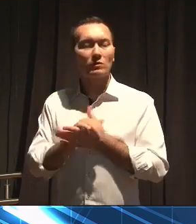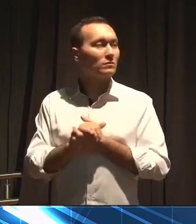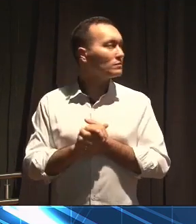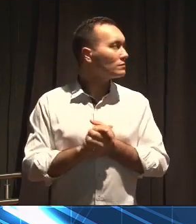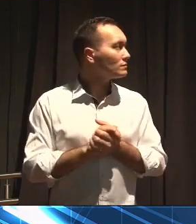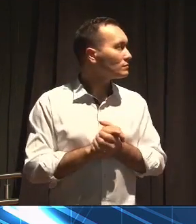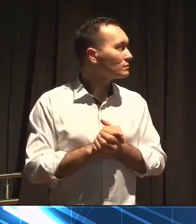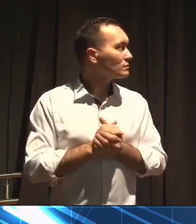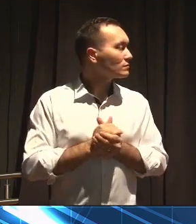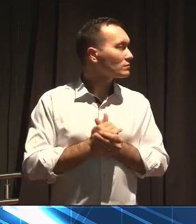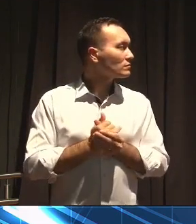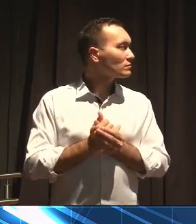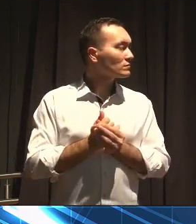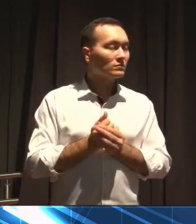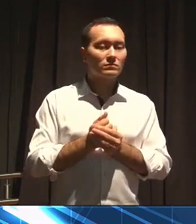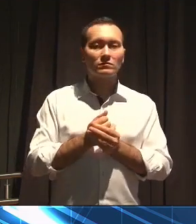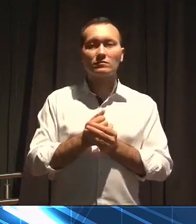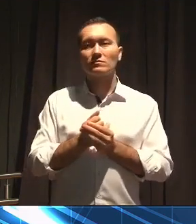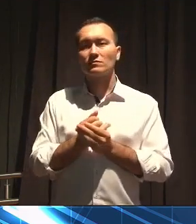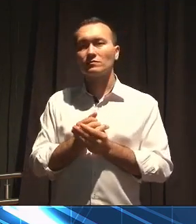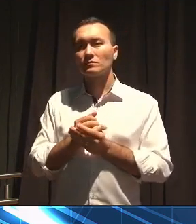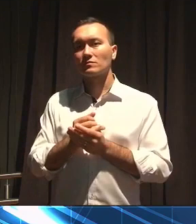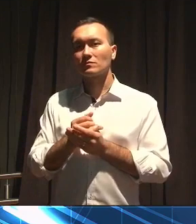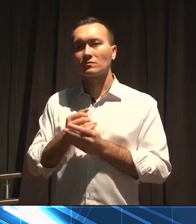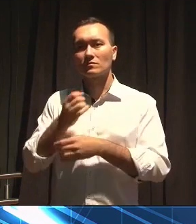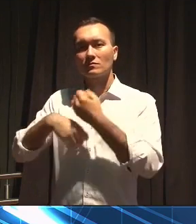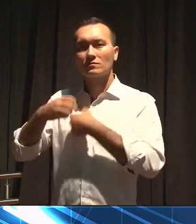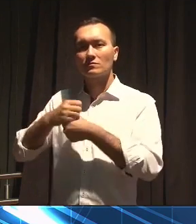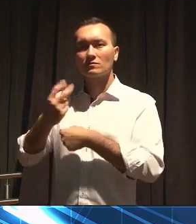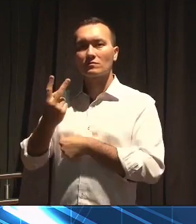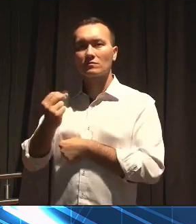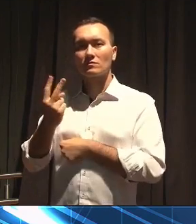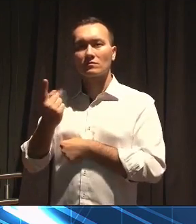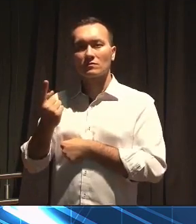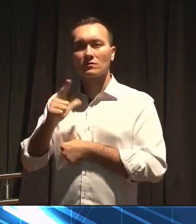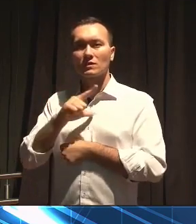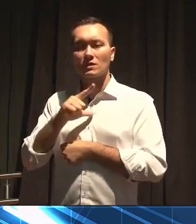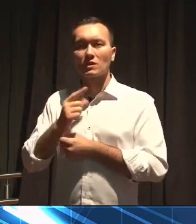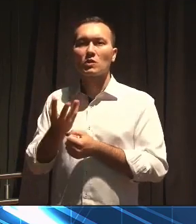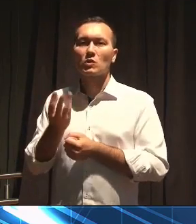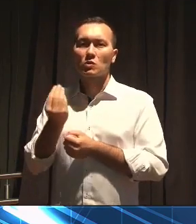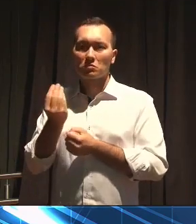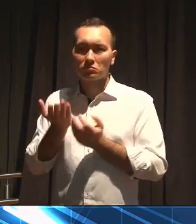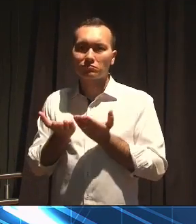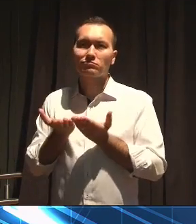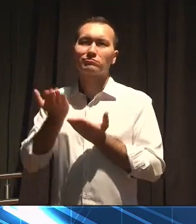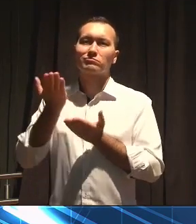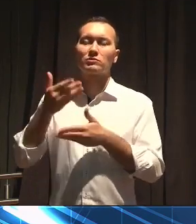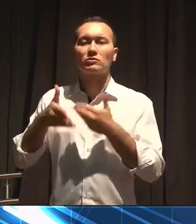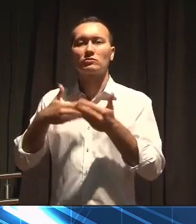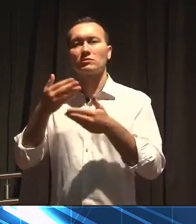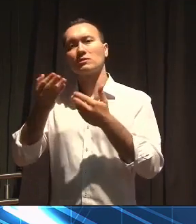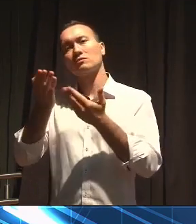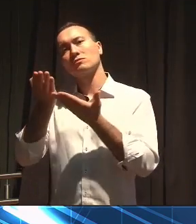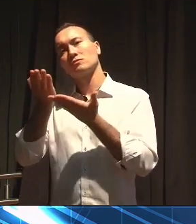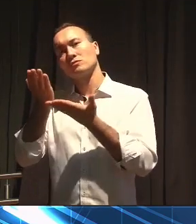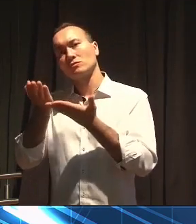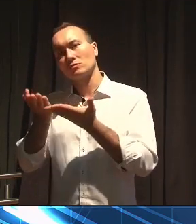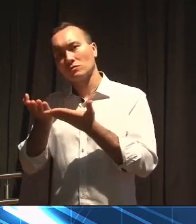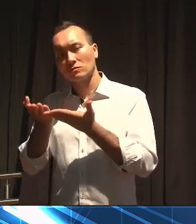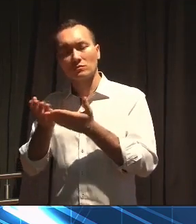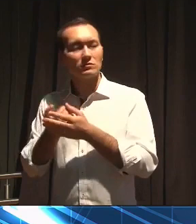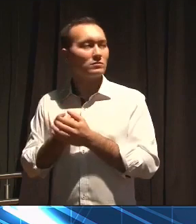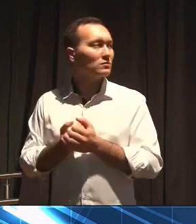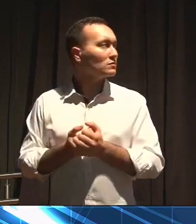e oscilando para cima. E 2022, depois que nós adotamos a cultura de DevOps, de SRE, digo, e